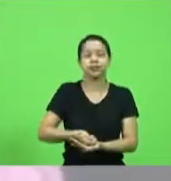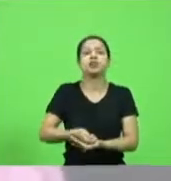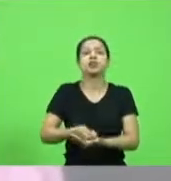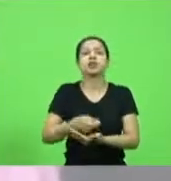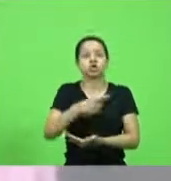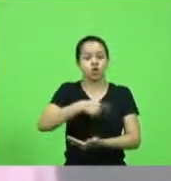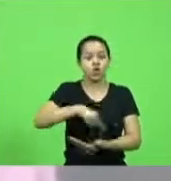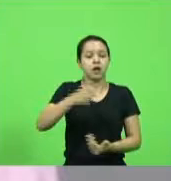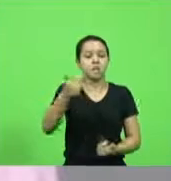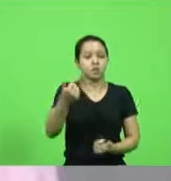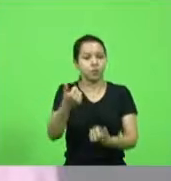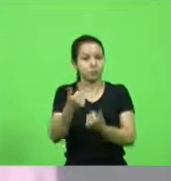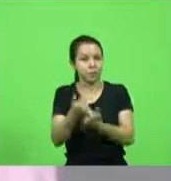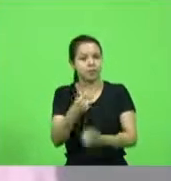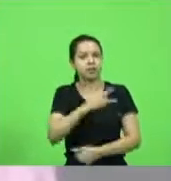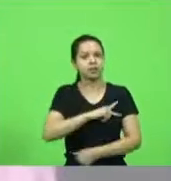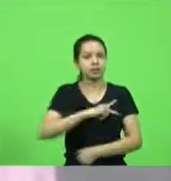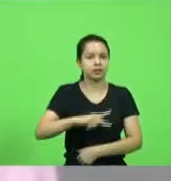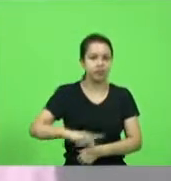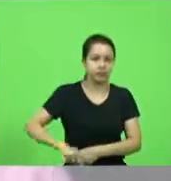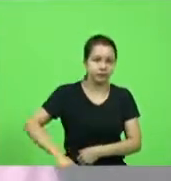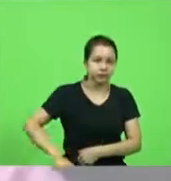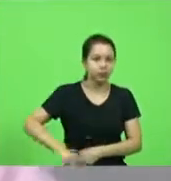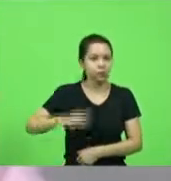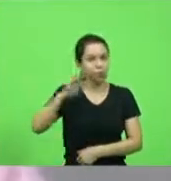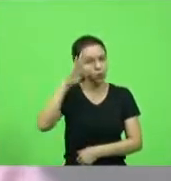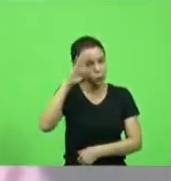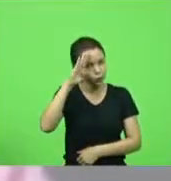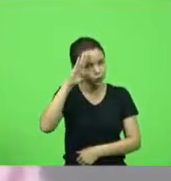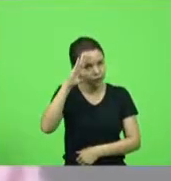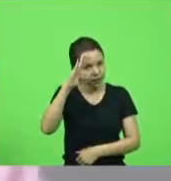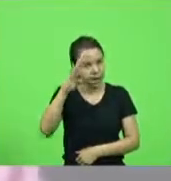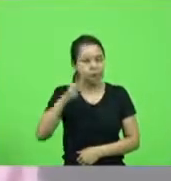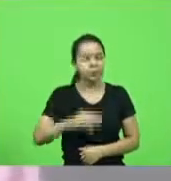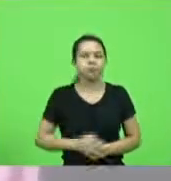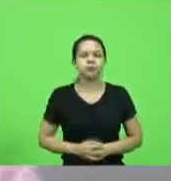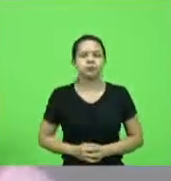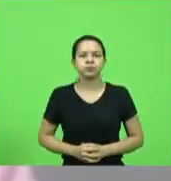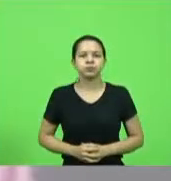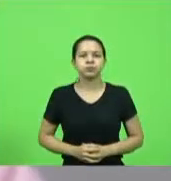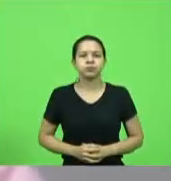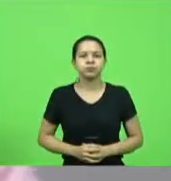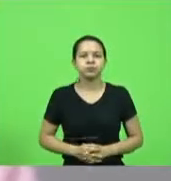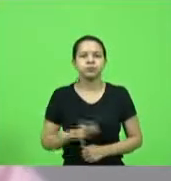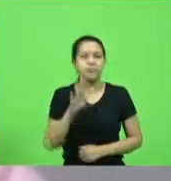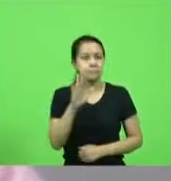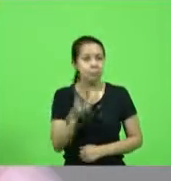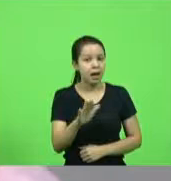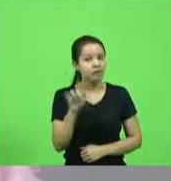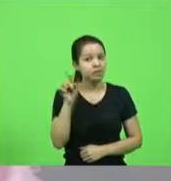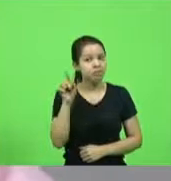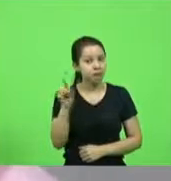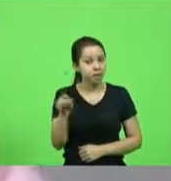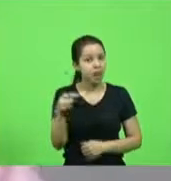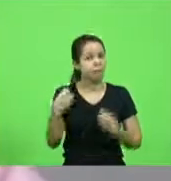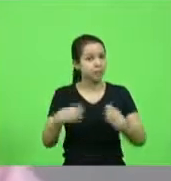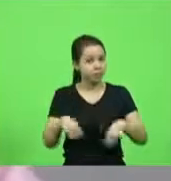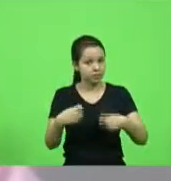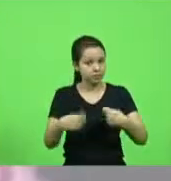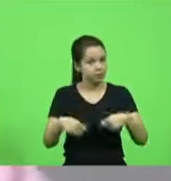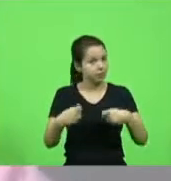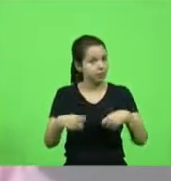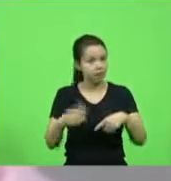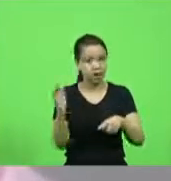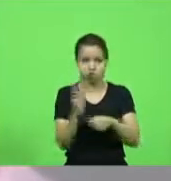nós apoiamos o trabalho do presidente Bolsonaro, mas ele tem que dar o retorno que